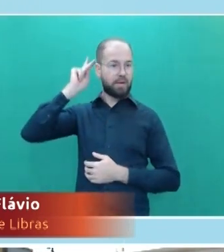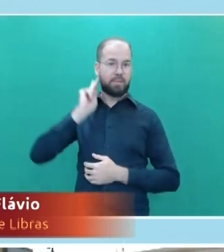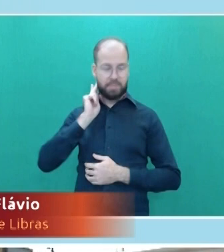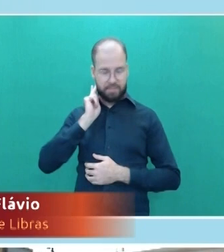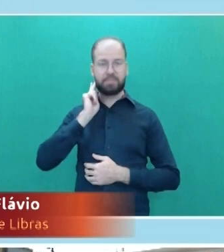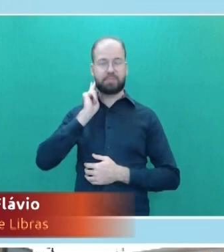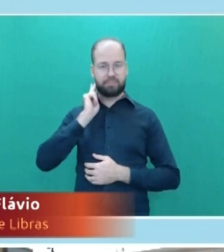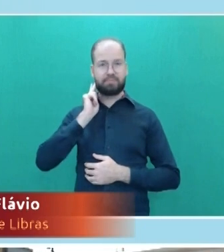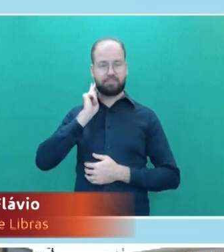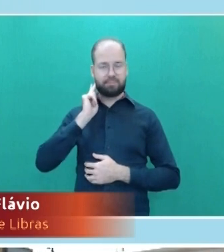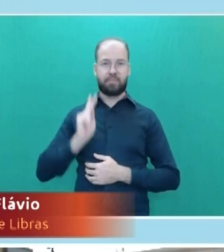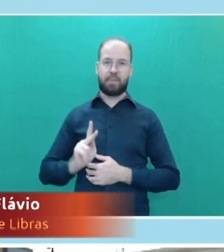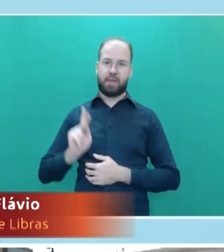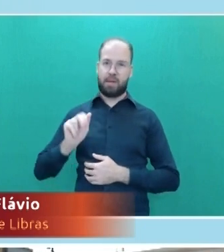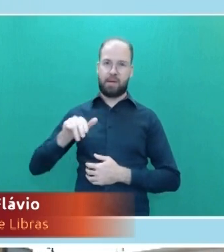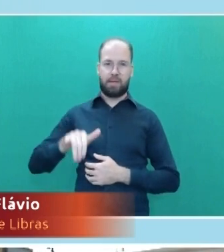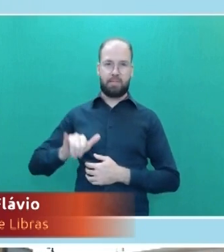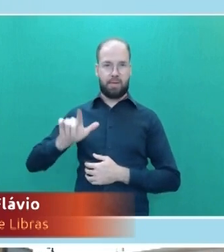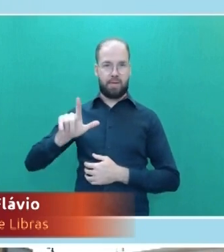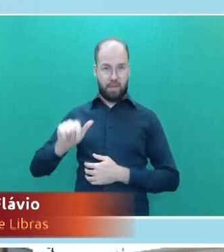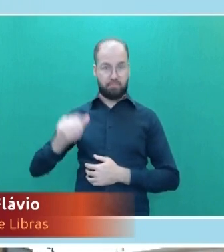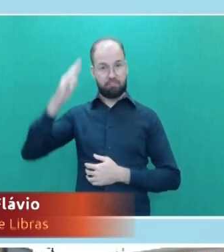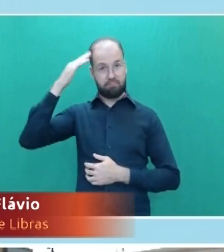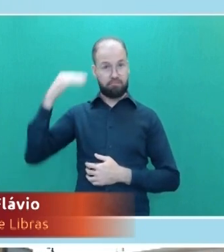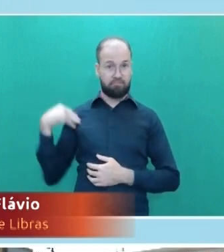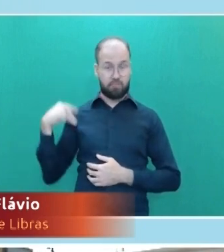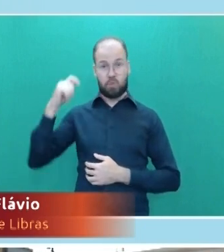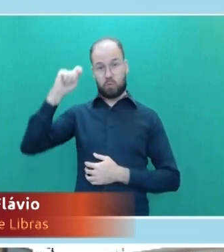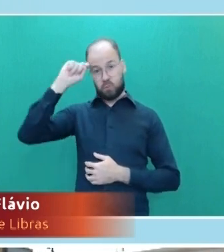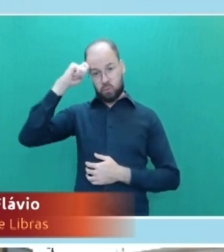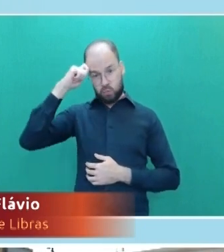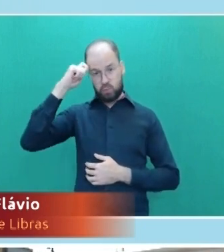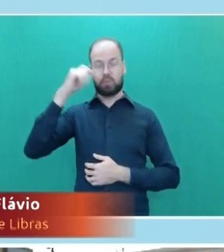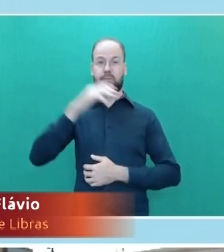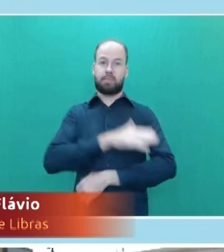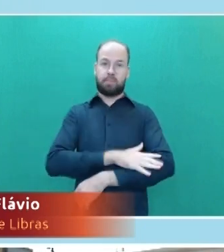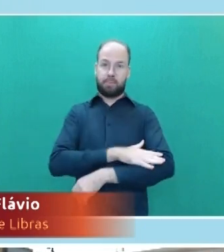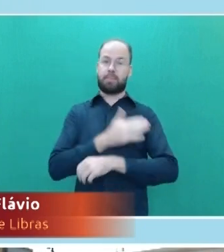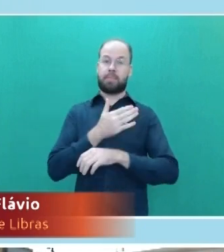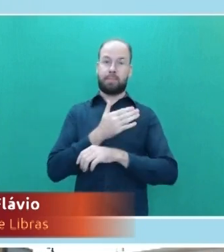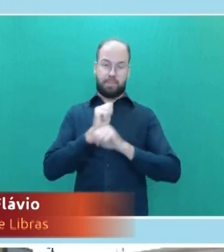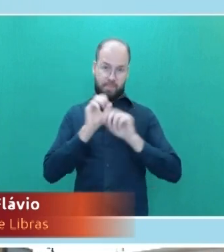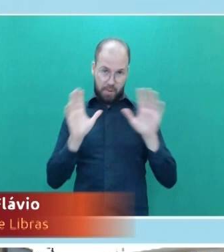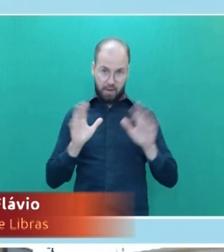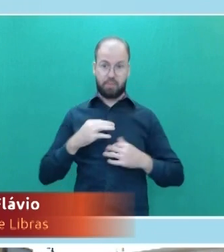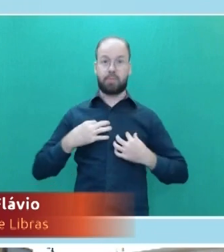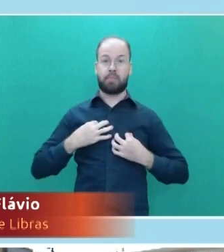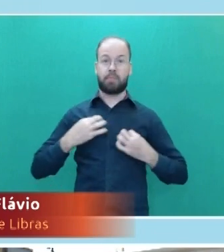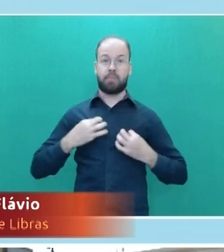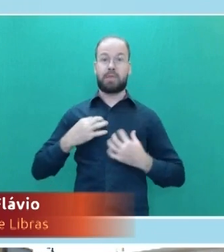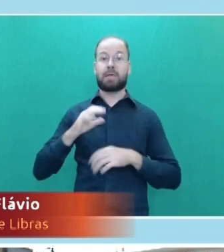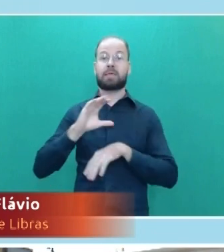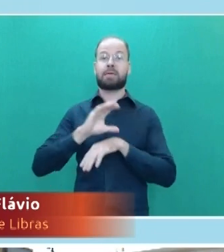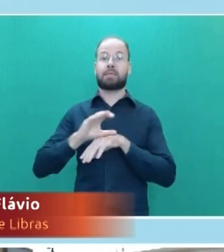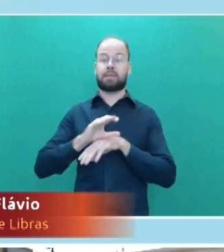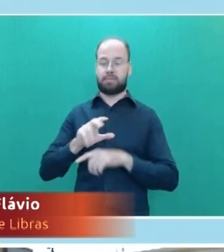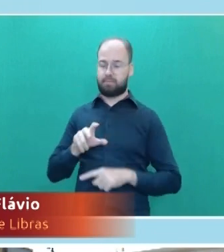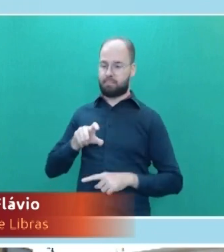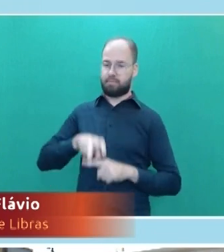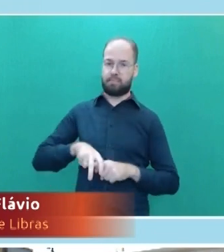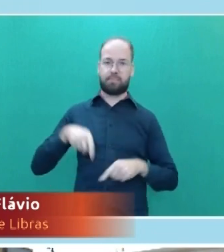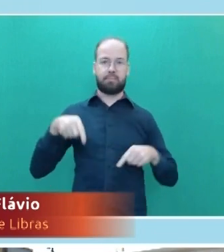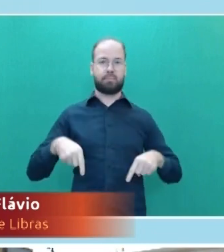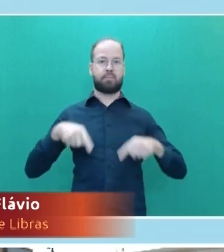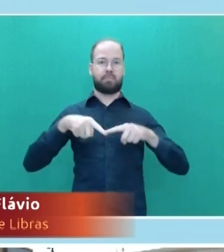Maia, de cabelos escuros e longos, olhos também escuros. Visto uma roupa cinza e estou sentada aqui na redação da TV